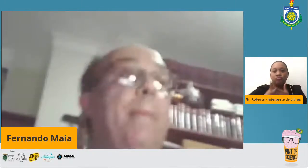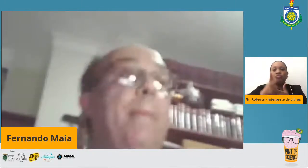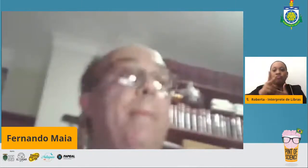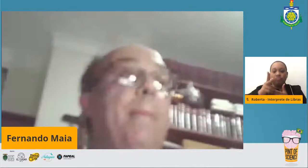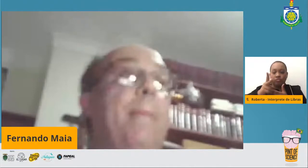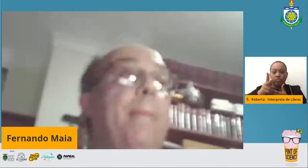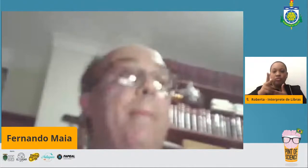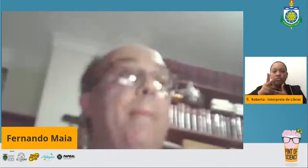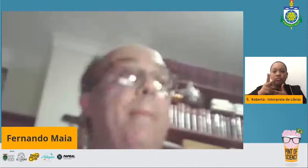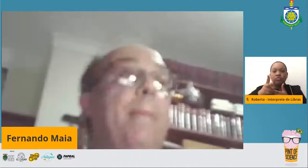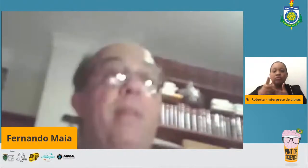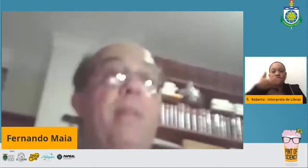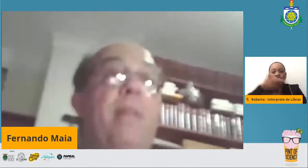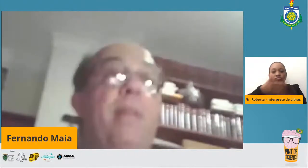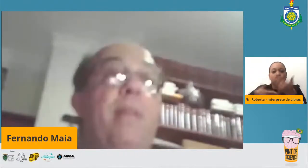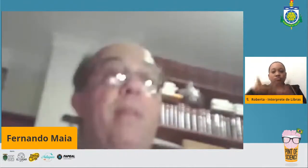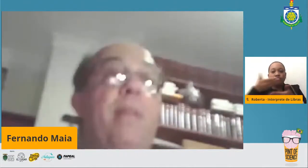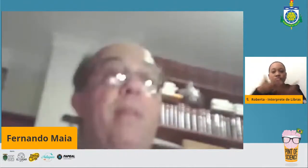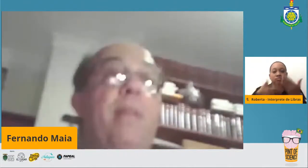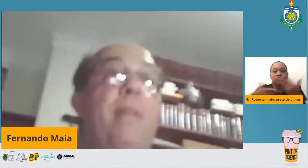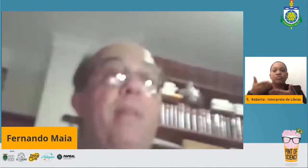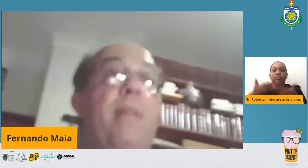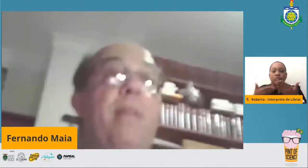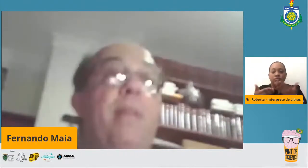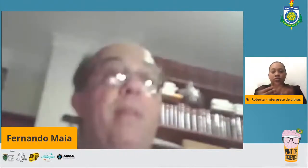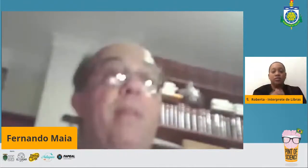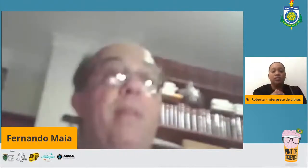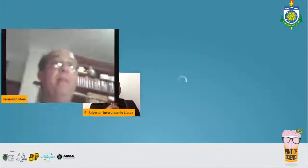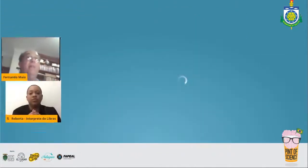vai caminhar.